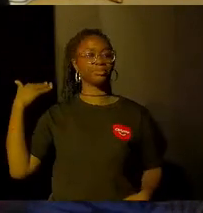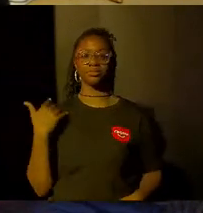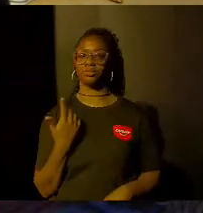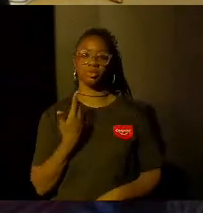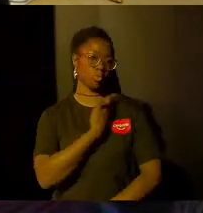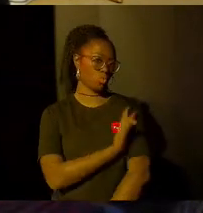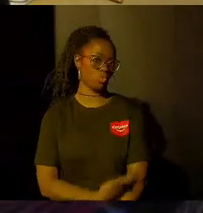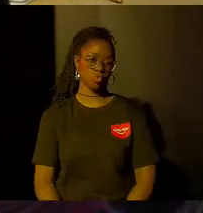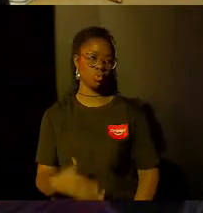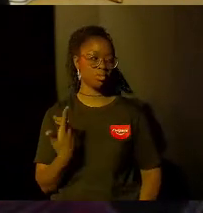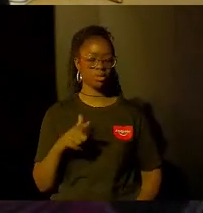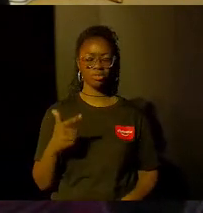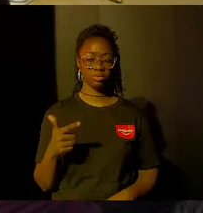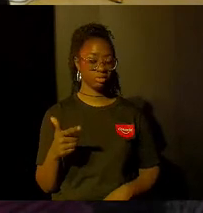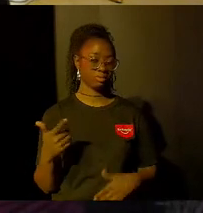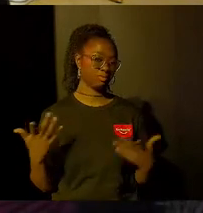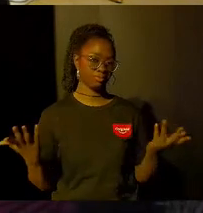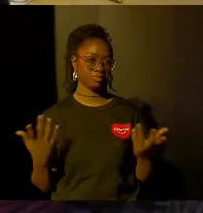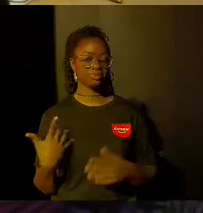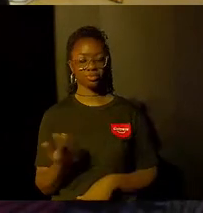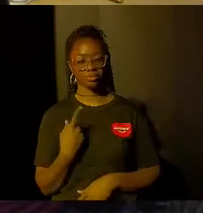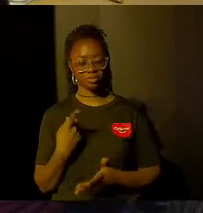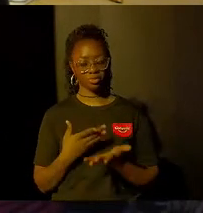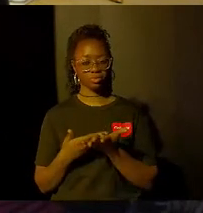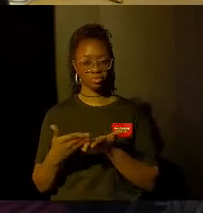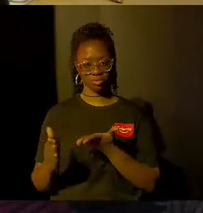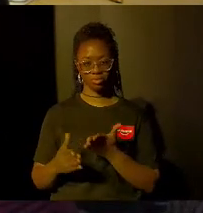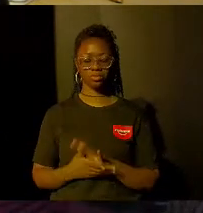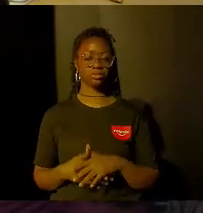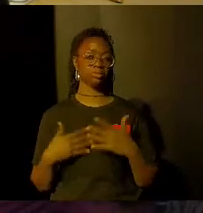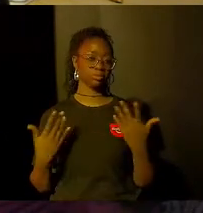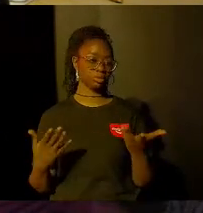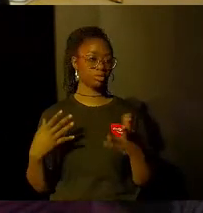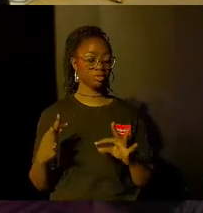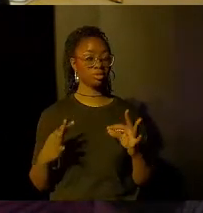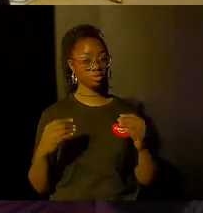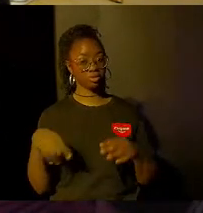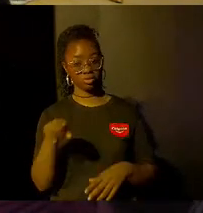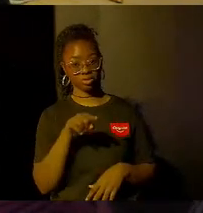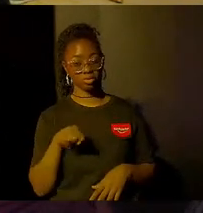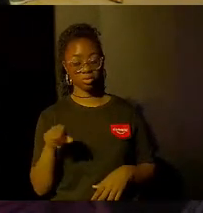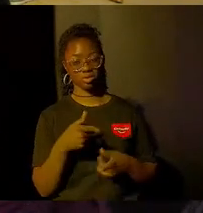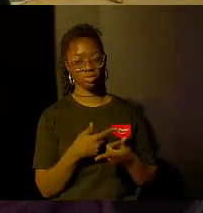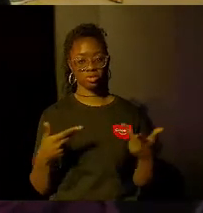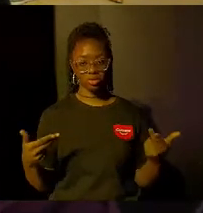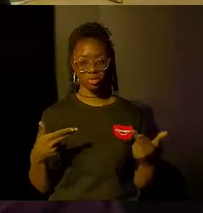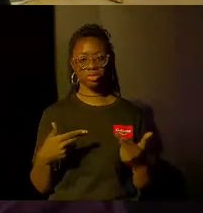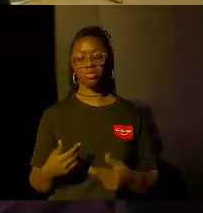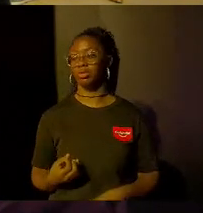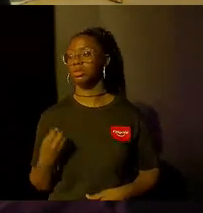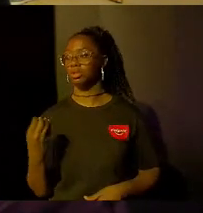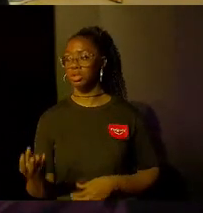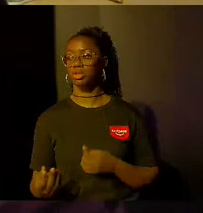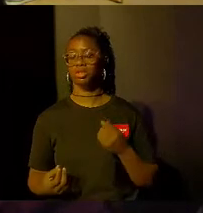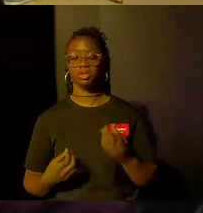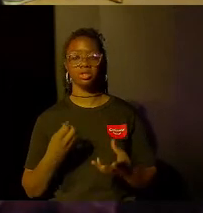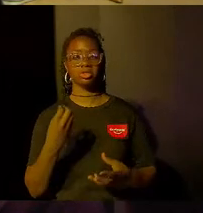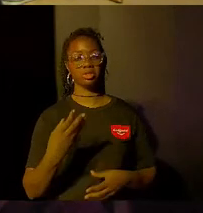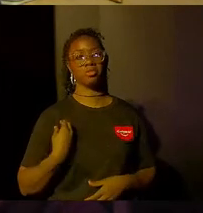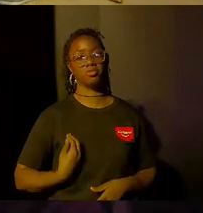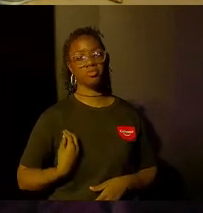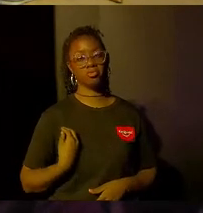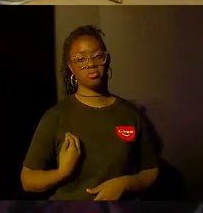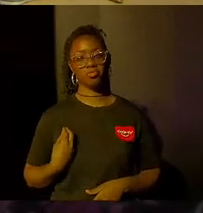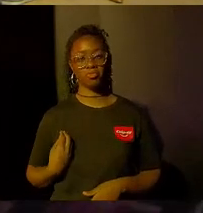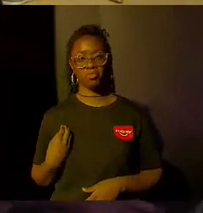Estávamos acostumados a escada rolante Né tava começando então tudo isso vai te dando uma sobrevida ou